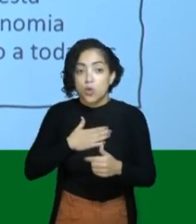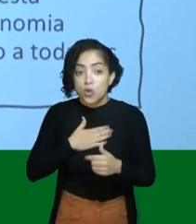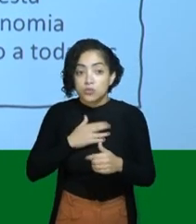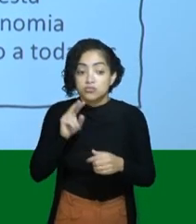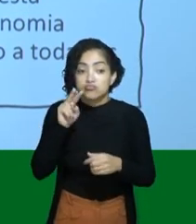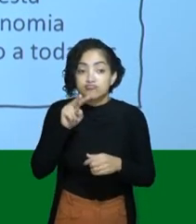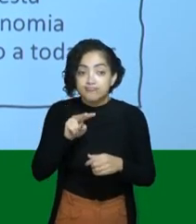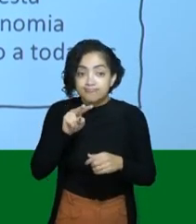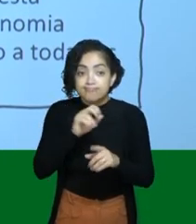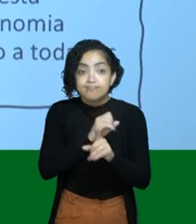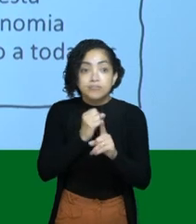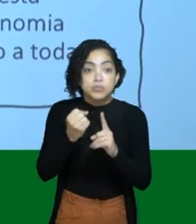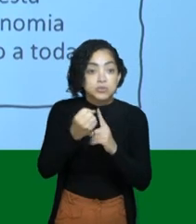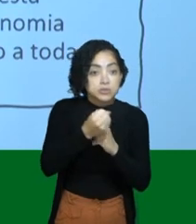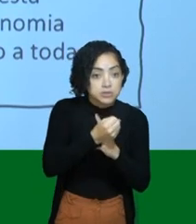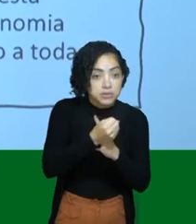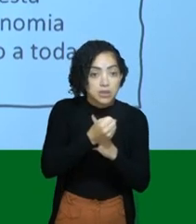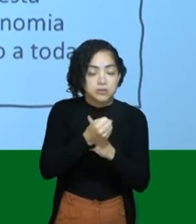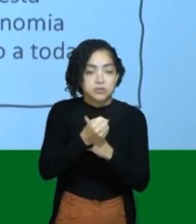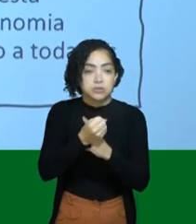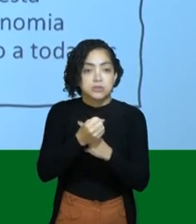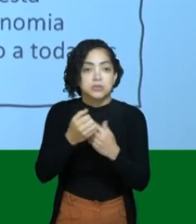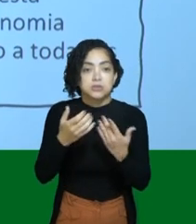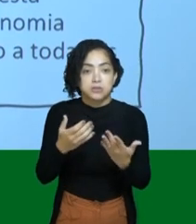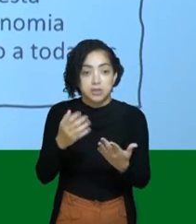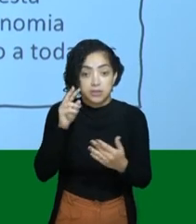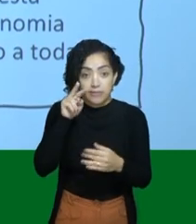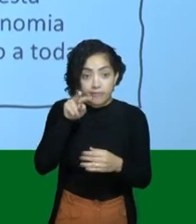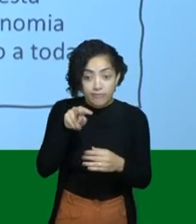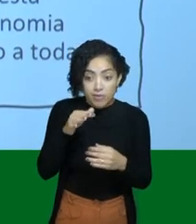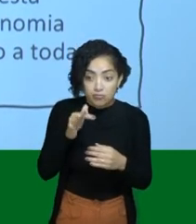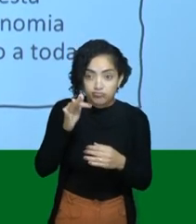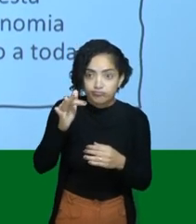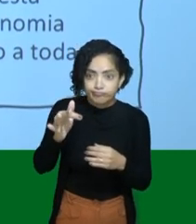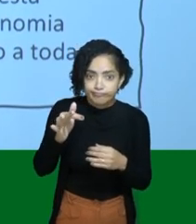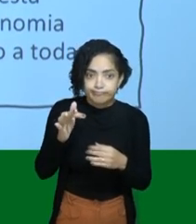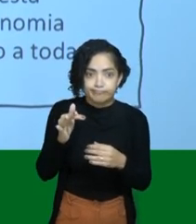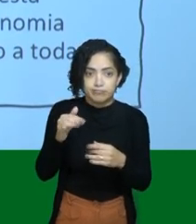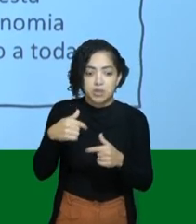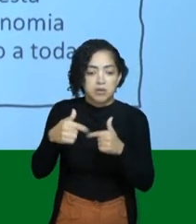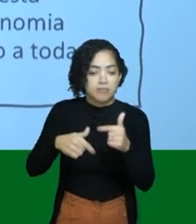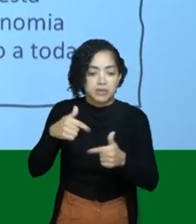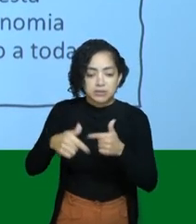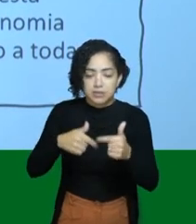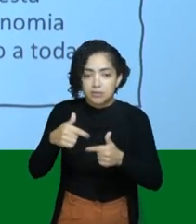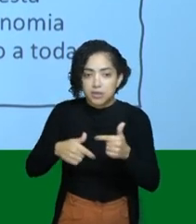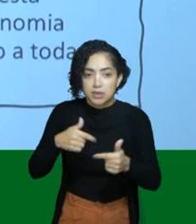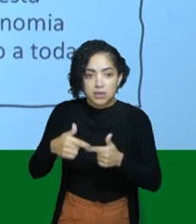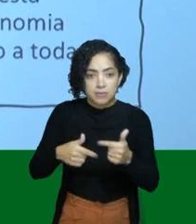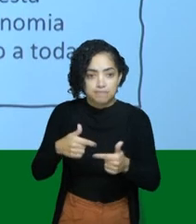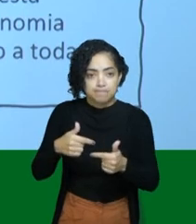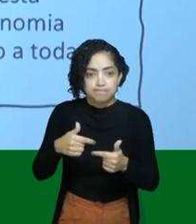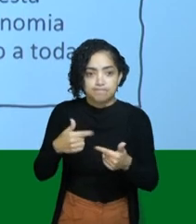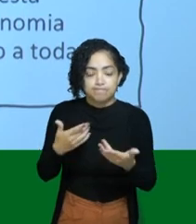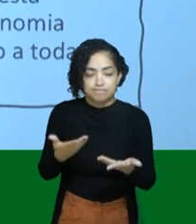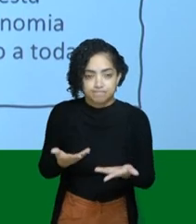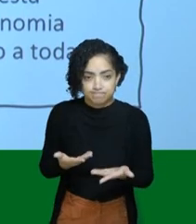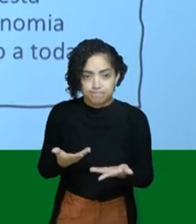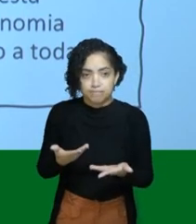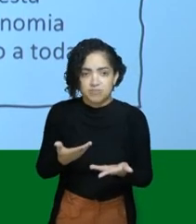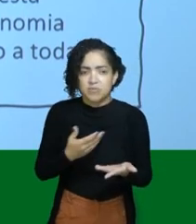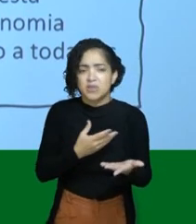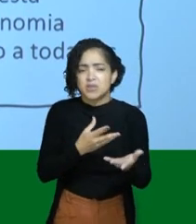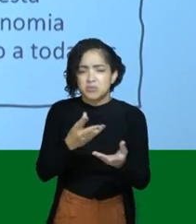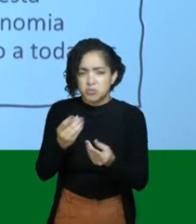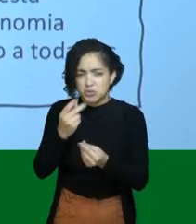enxergar uma sociedade lá na frente que seja assim. Se a gente não conseguir enxergar, a gente nunca vai trabalhar para aquilo ali. Tá? Ah, eu sei